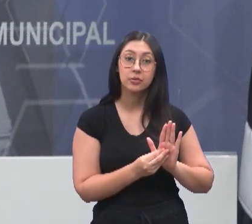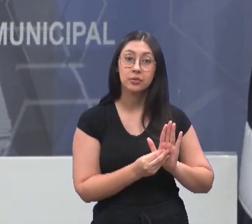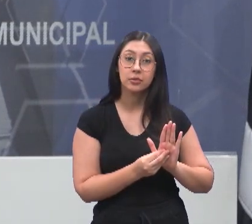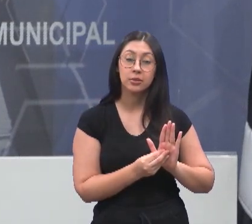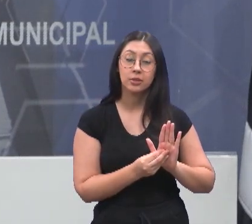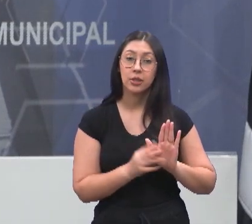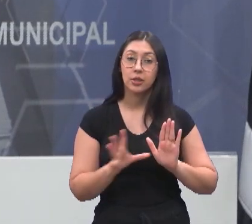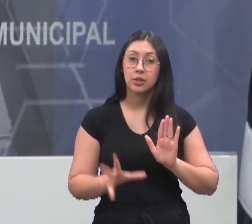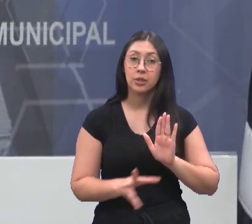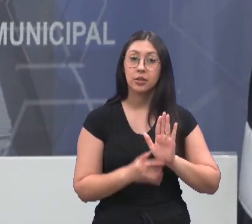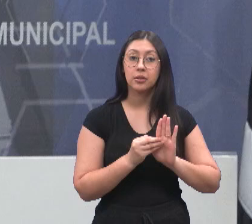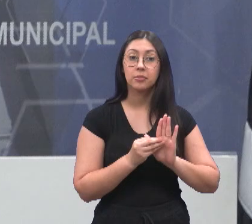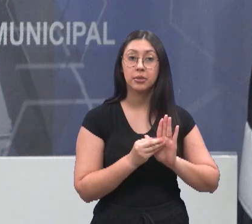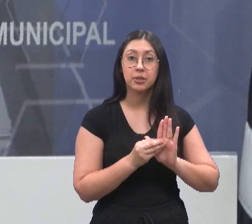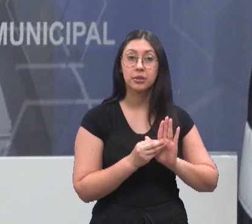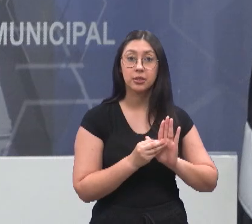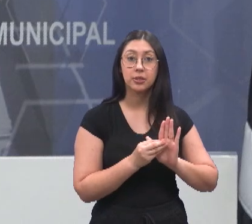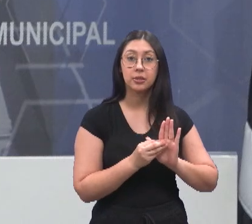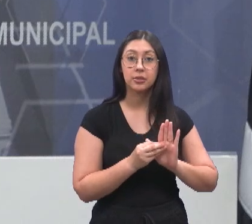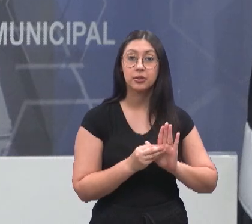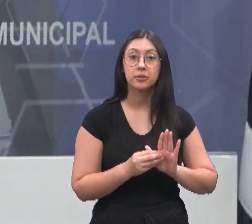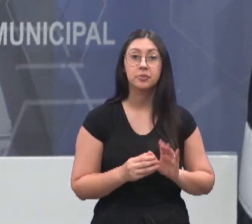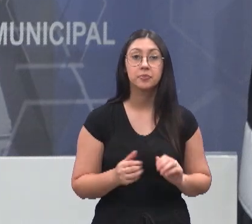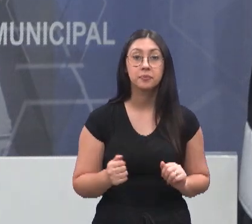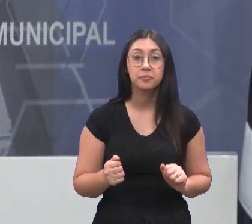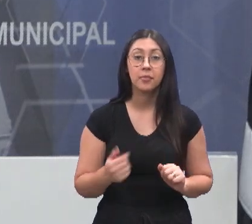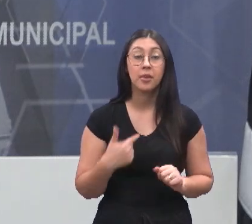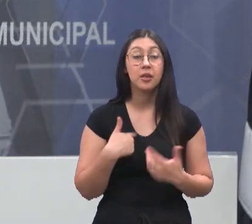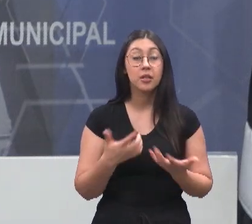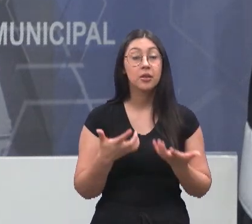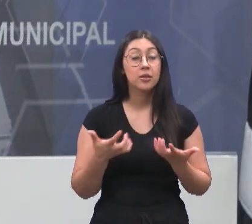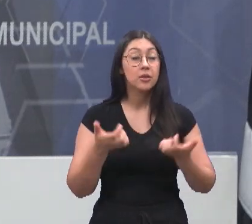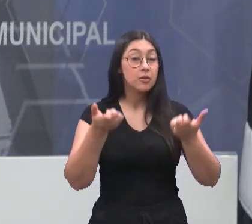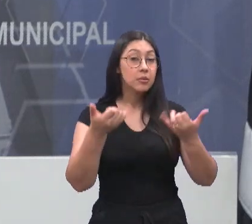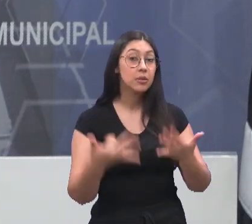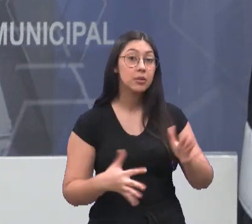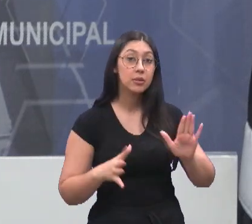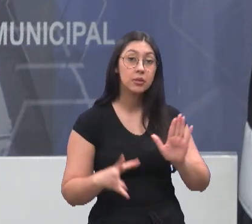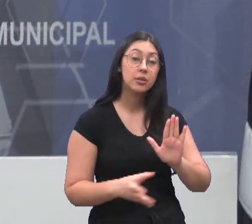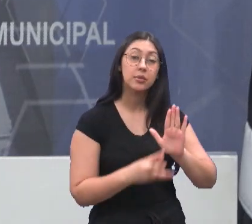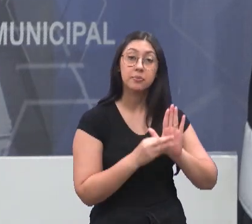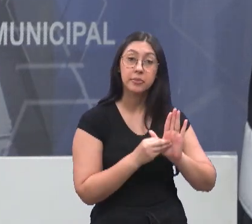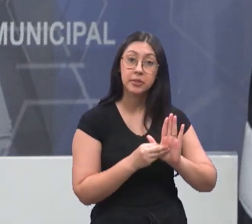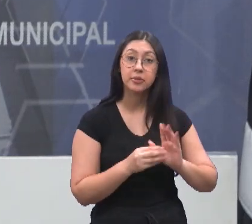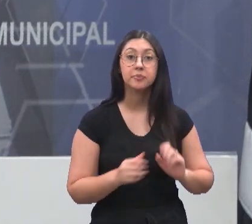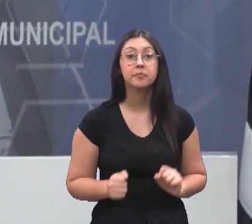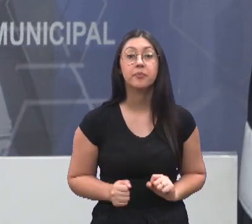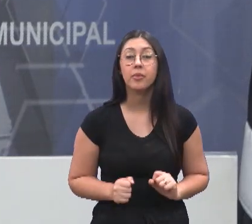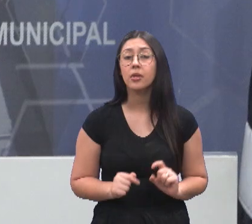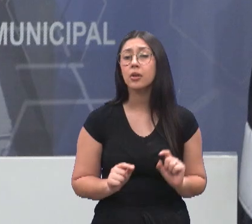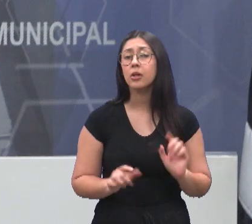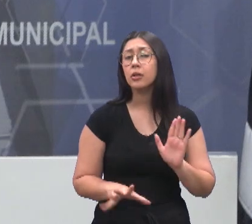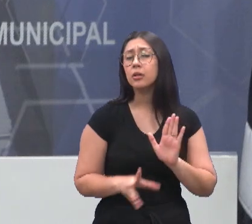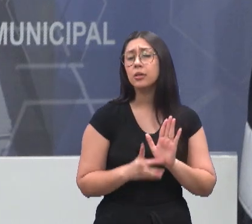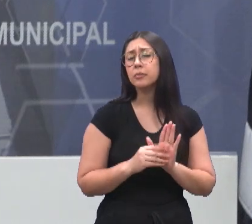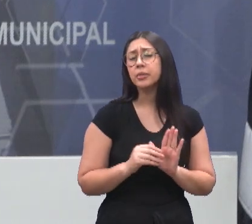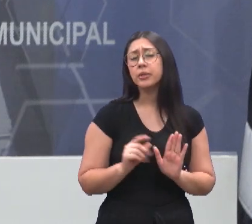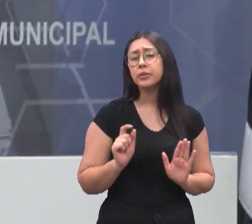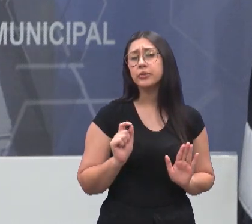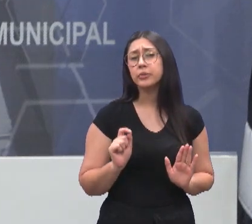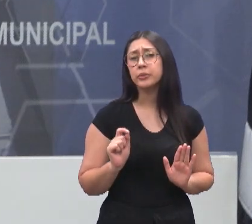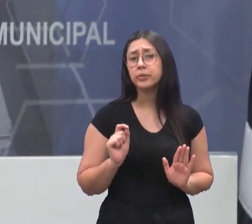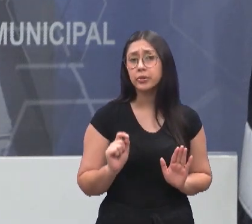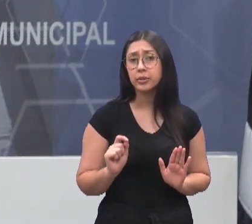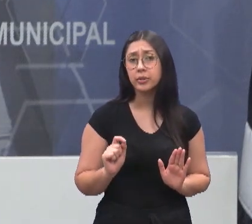emenda tramitasse. E eu queria falar sobre a emenda no projeto. A emenda no projeto, ela